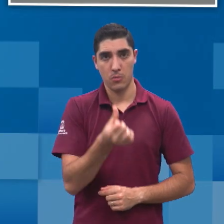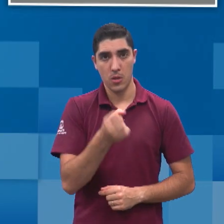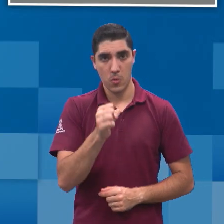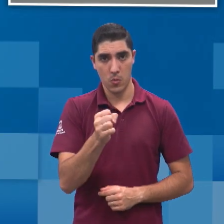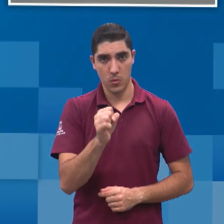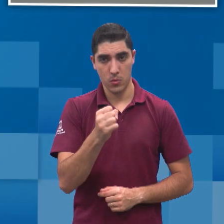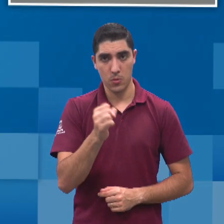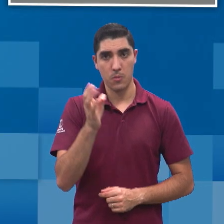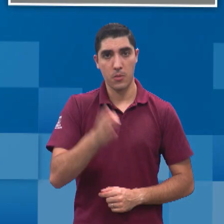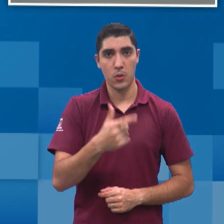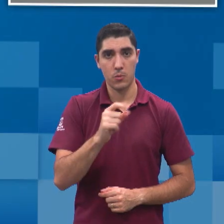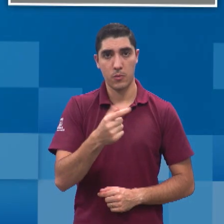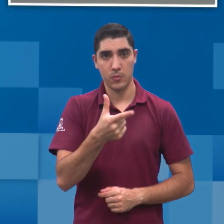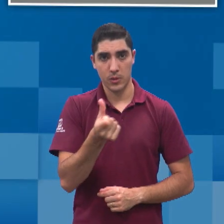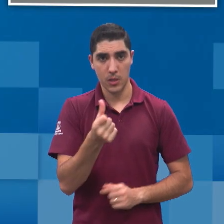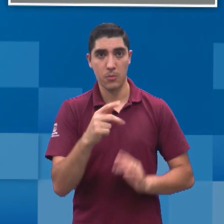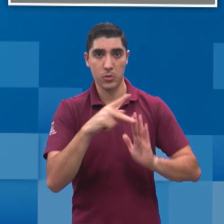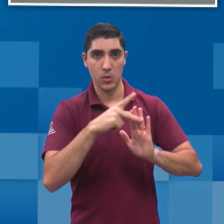2868/2026. Projeto de lei número